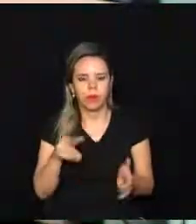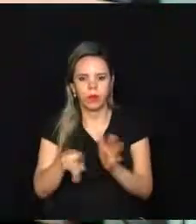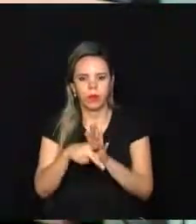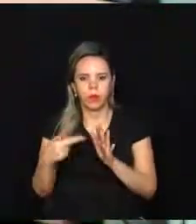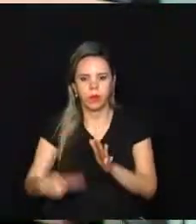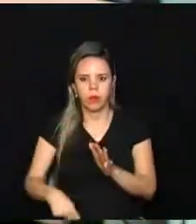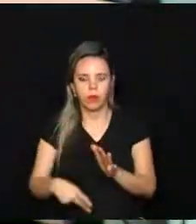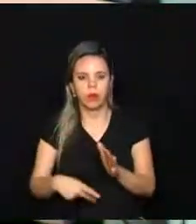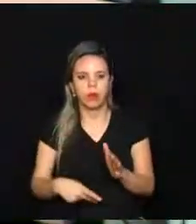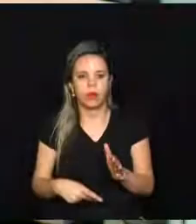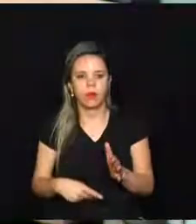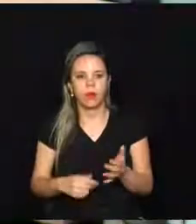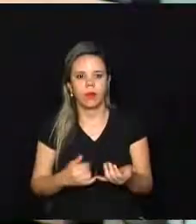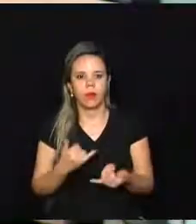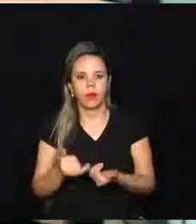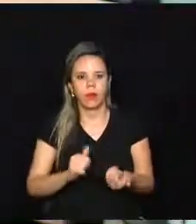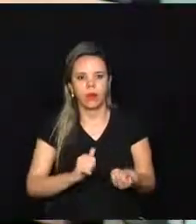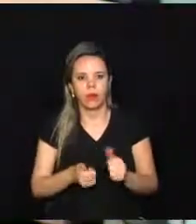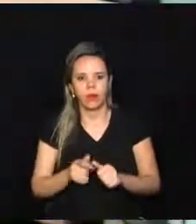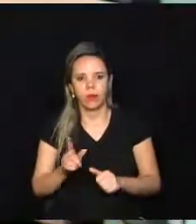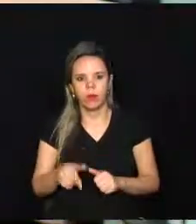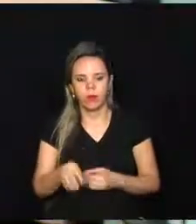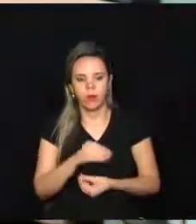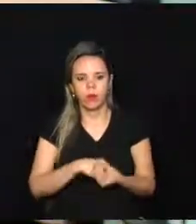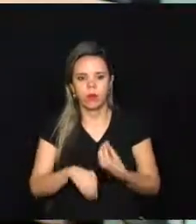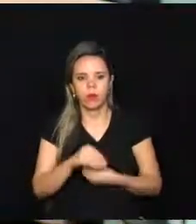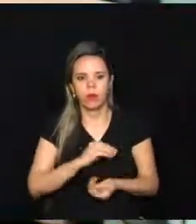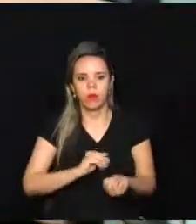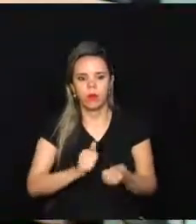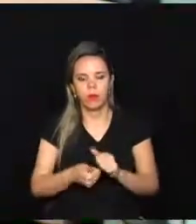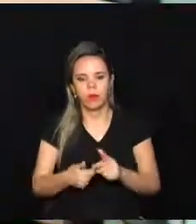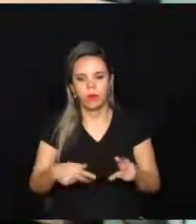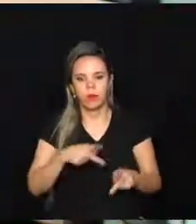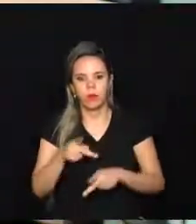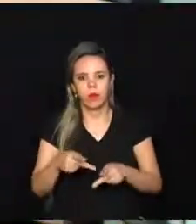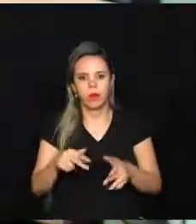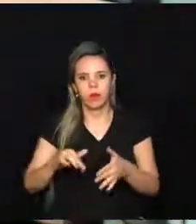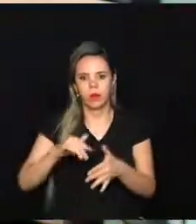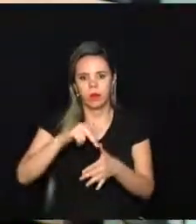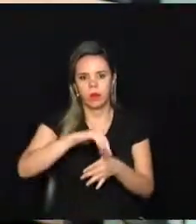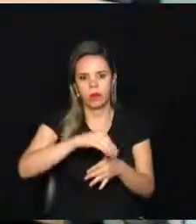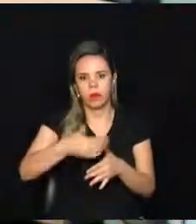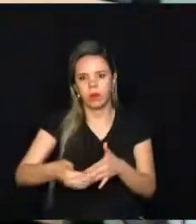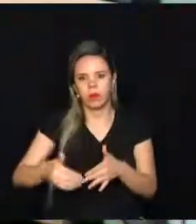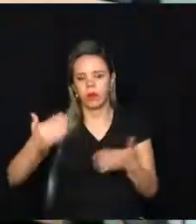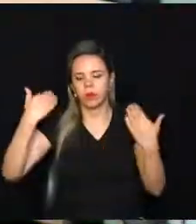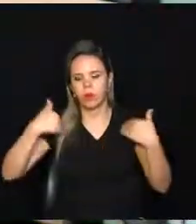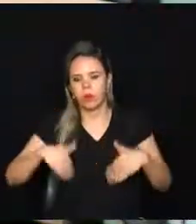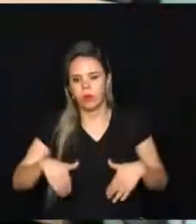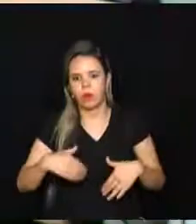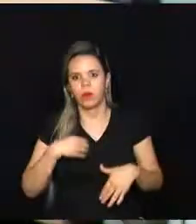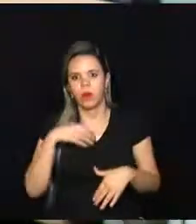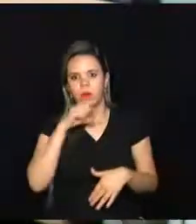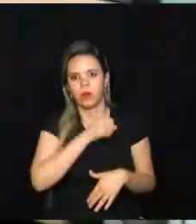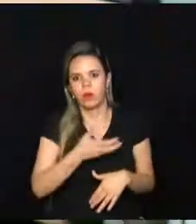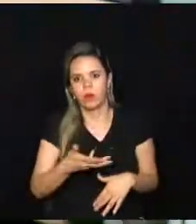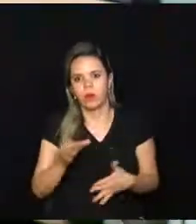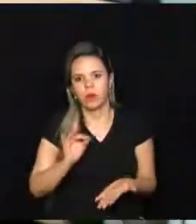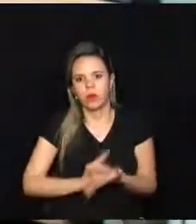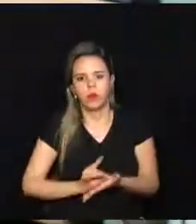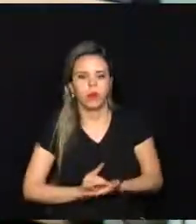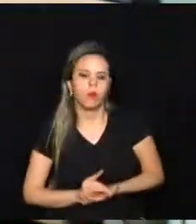para essa modalidade, que nada mais é do que a pessoa se deslocar se utilizando do corpo de uma forma rápida e